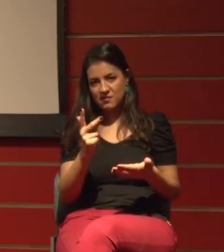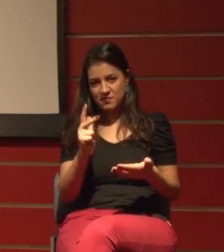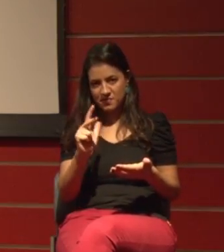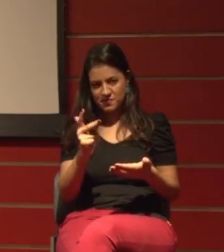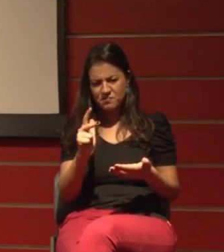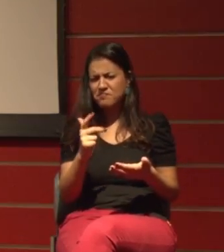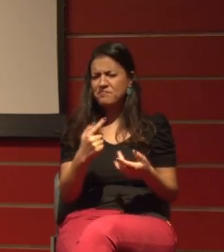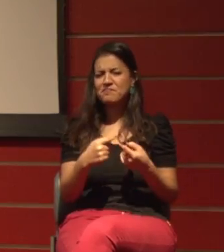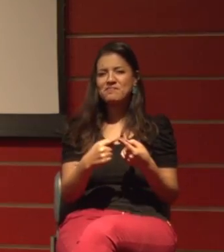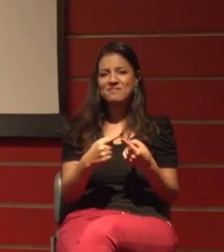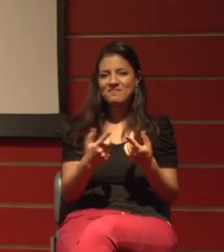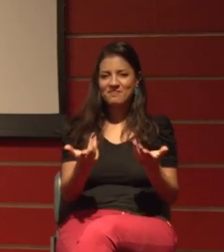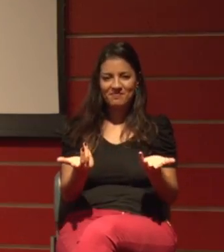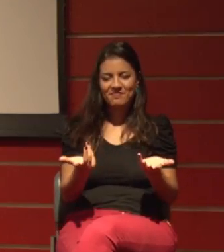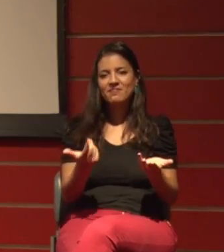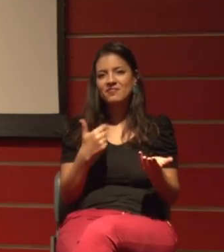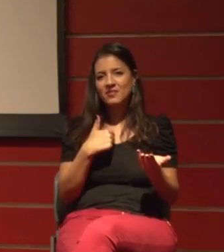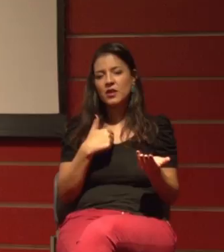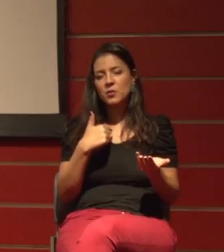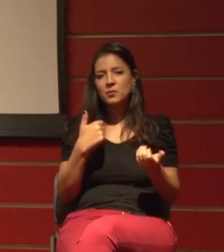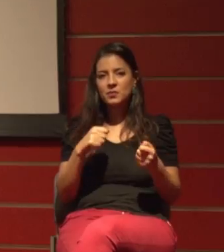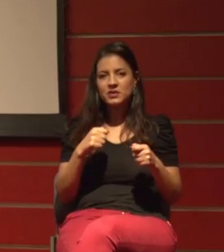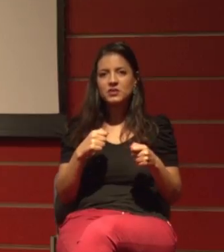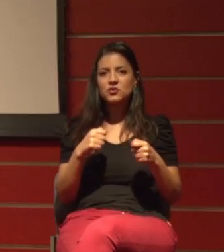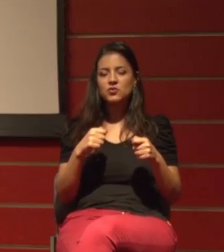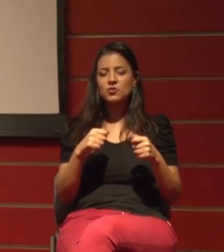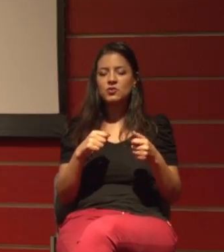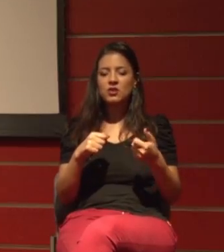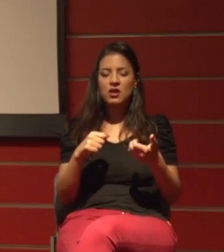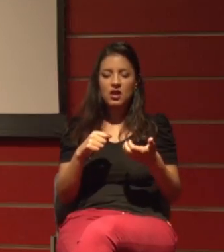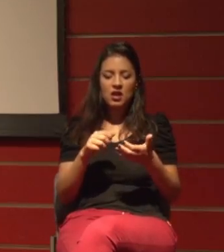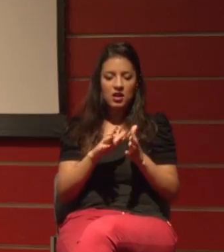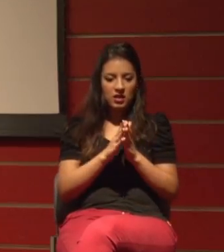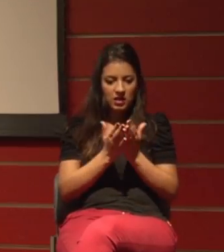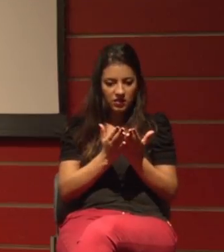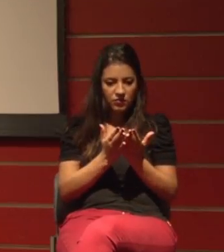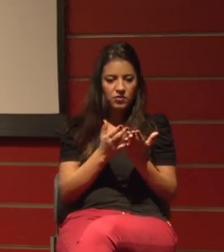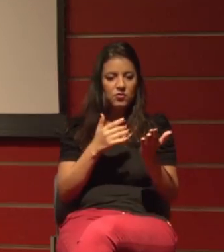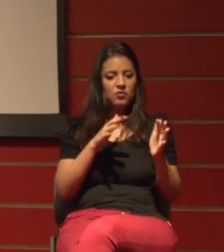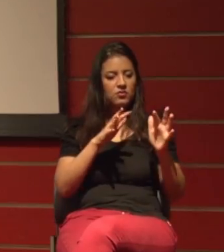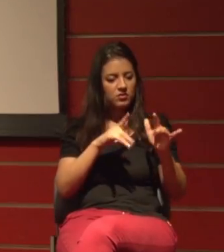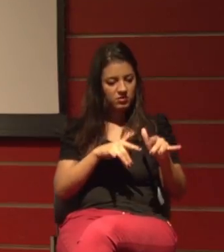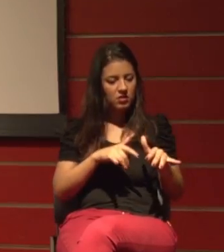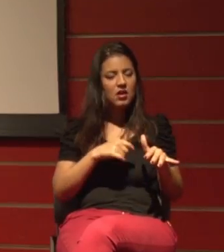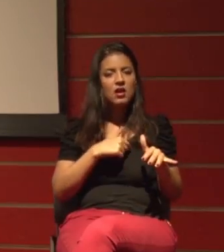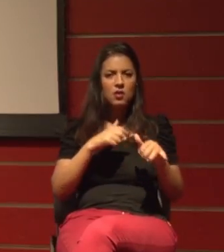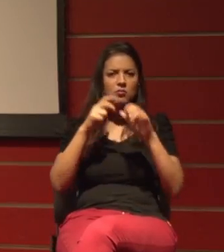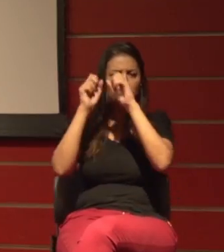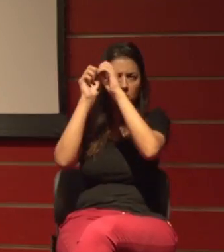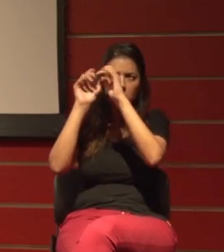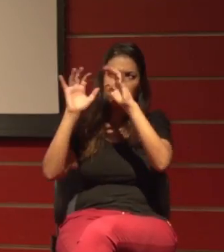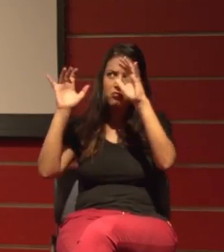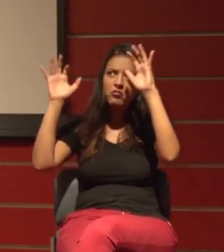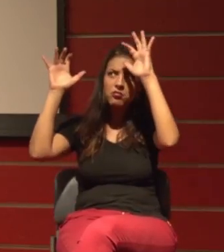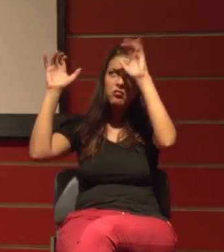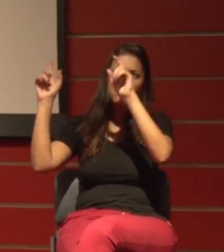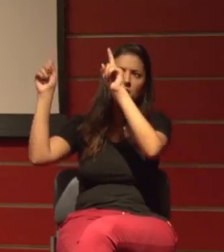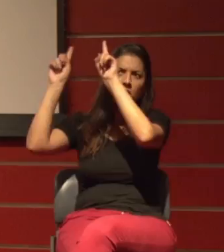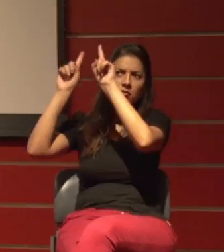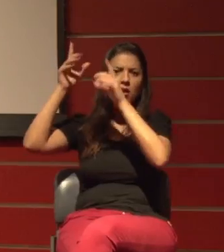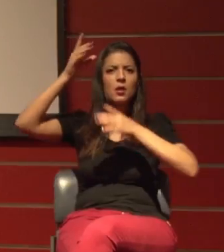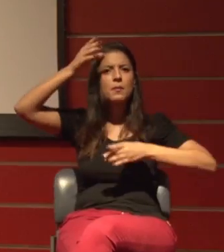de eu achar que eu eu preciso visualizar uma cena quando eu escrevo no livro visualizar a conversa entre os personagens visualizar os